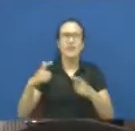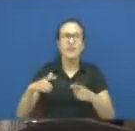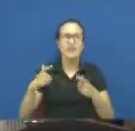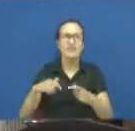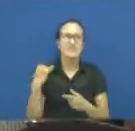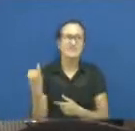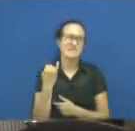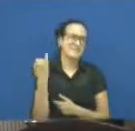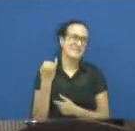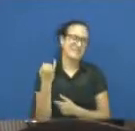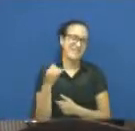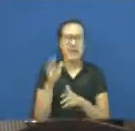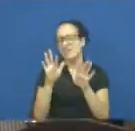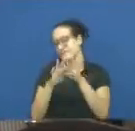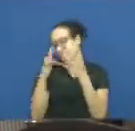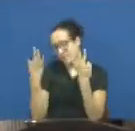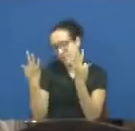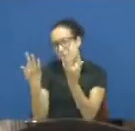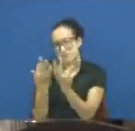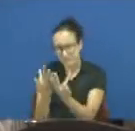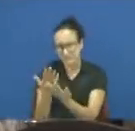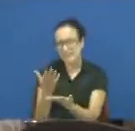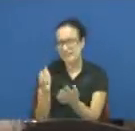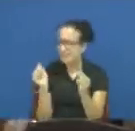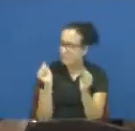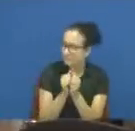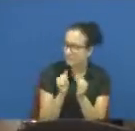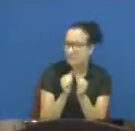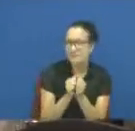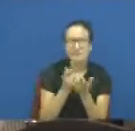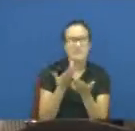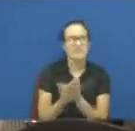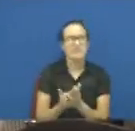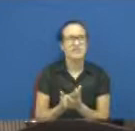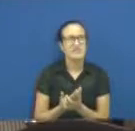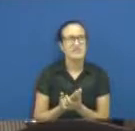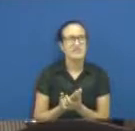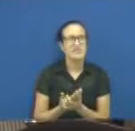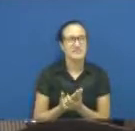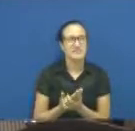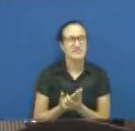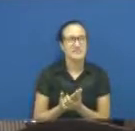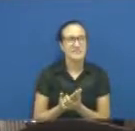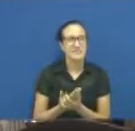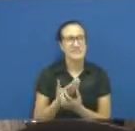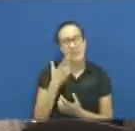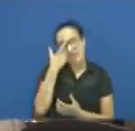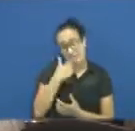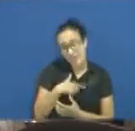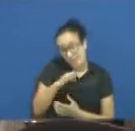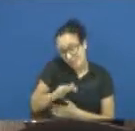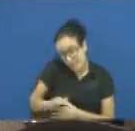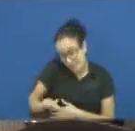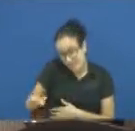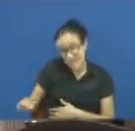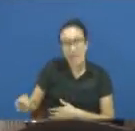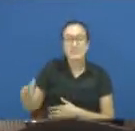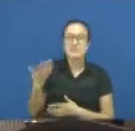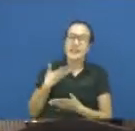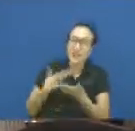A vocês que fizeram parte de toda a minha infância e